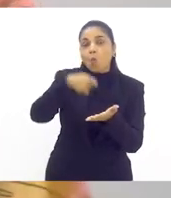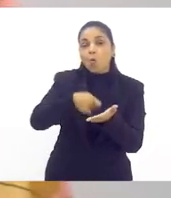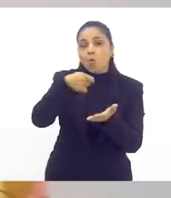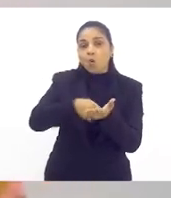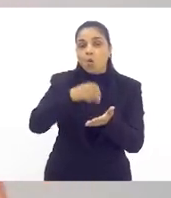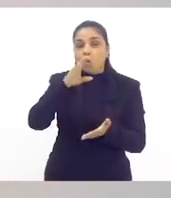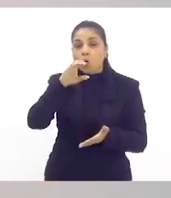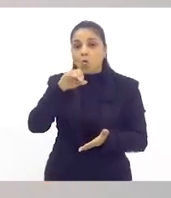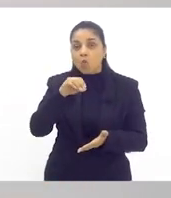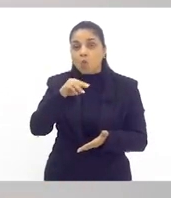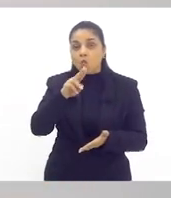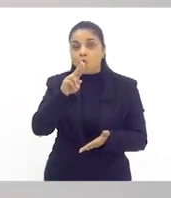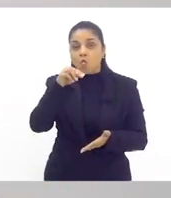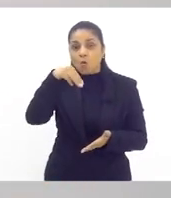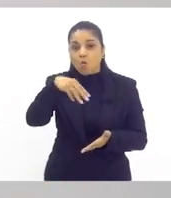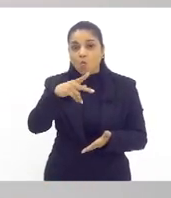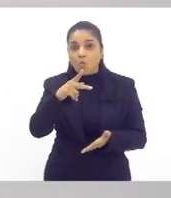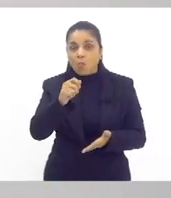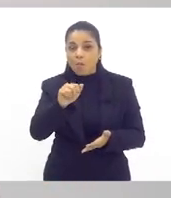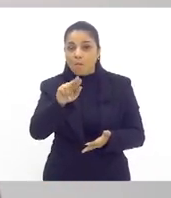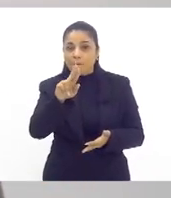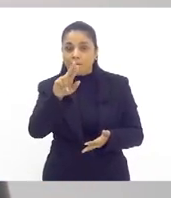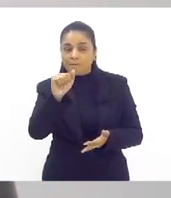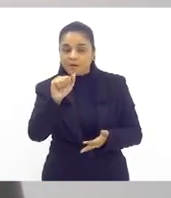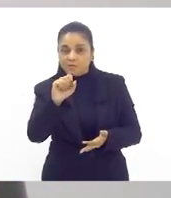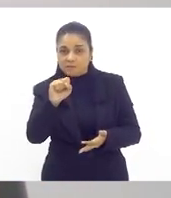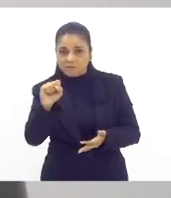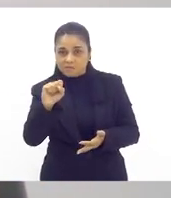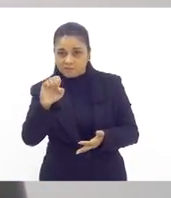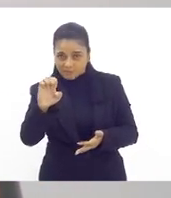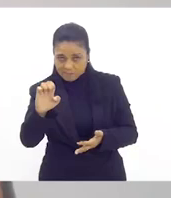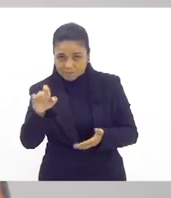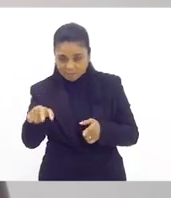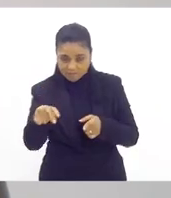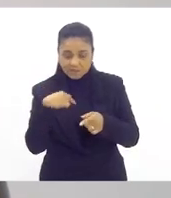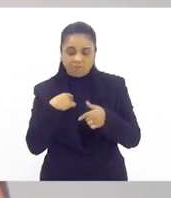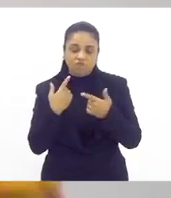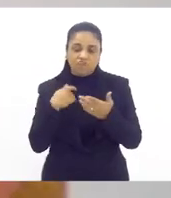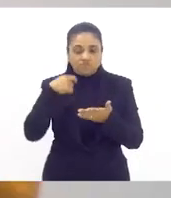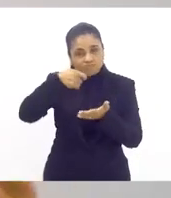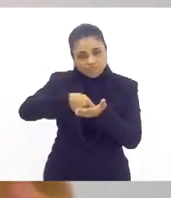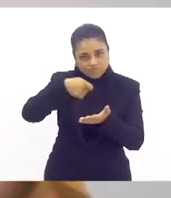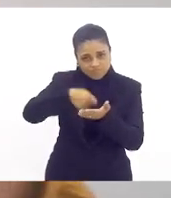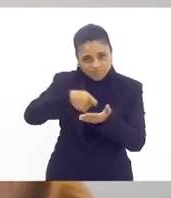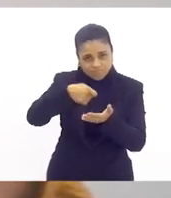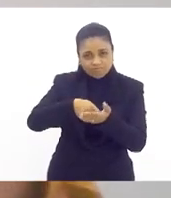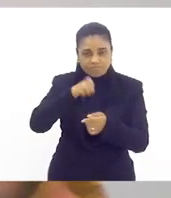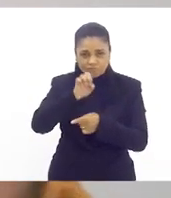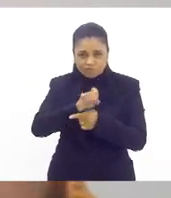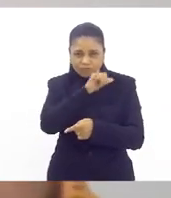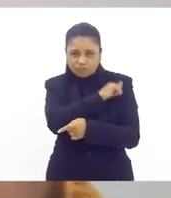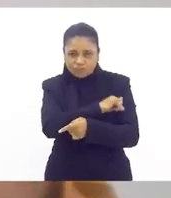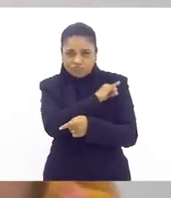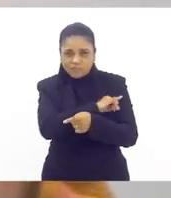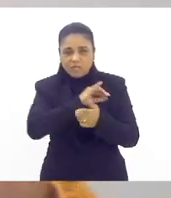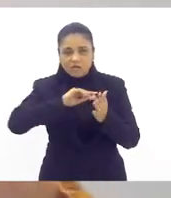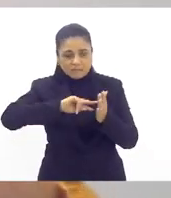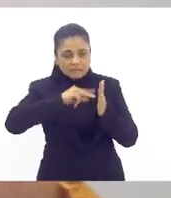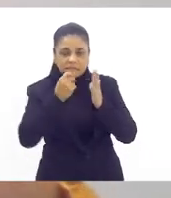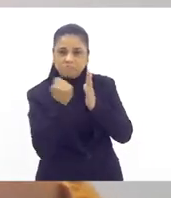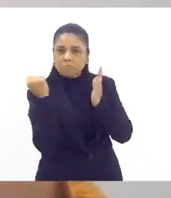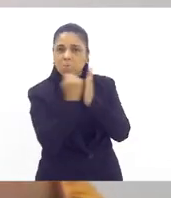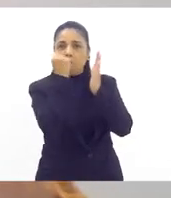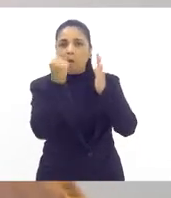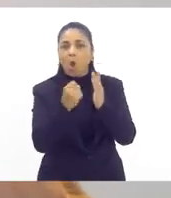que quando a gente faz o fundo de Cultura acontecer no estado do Rio de Janeiro porque existia uma relação simbólica com Esse instrumento